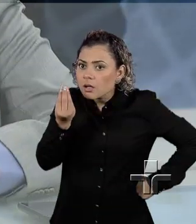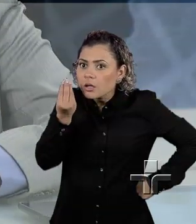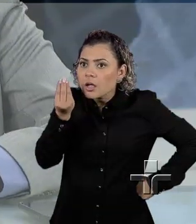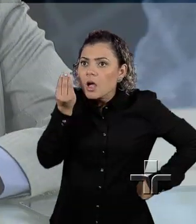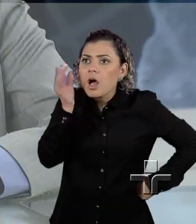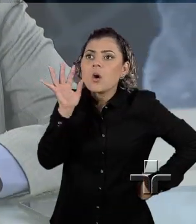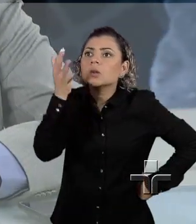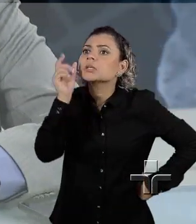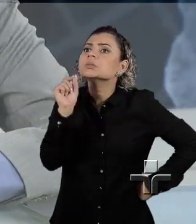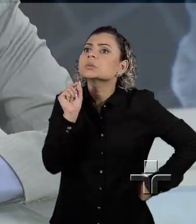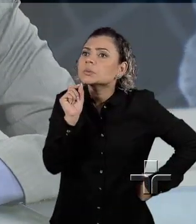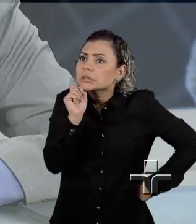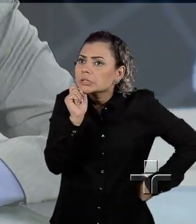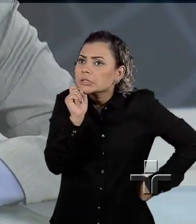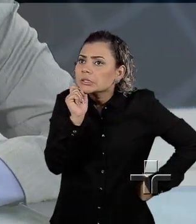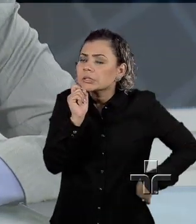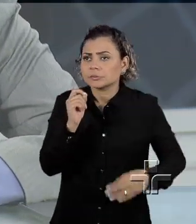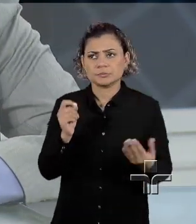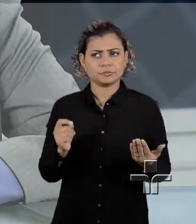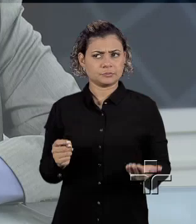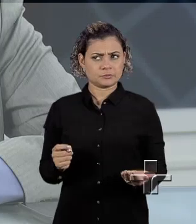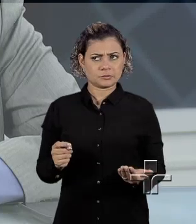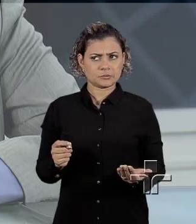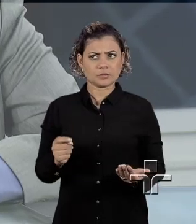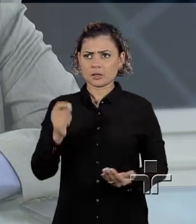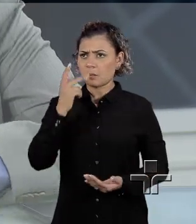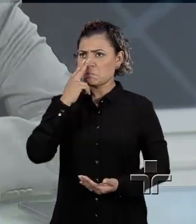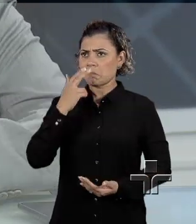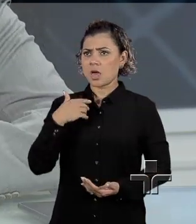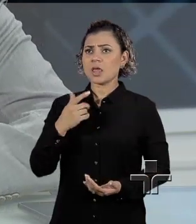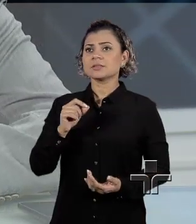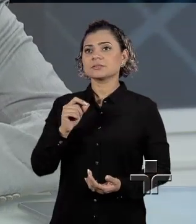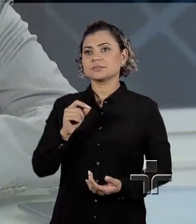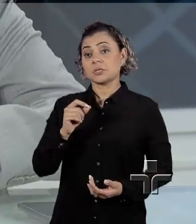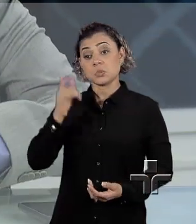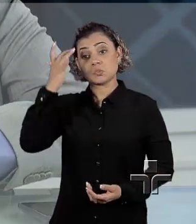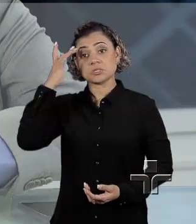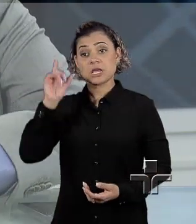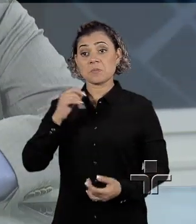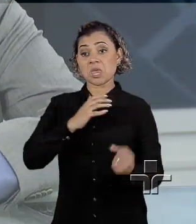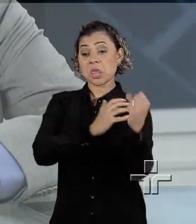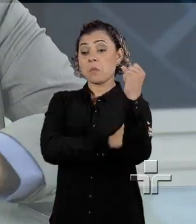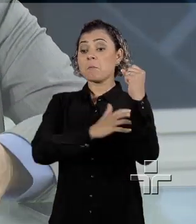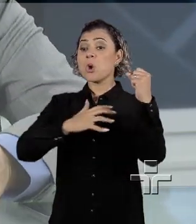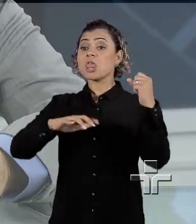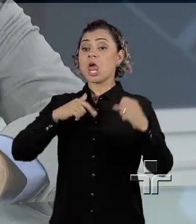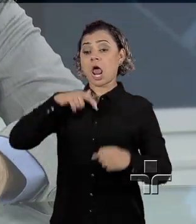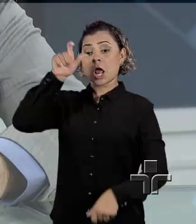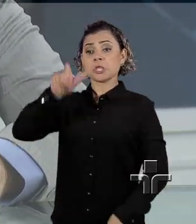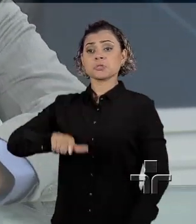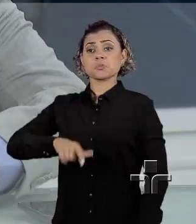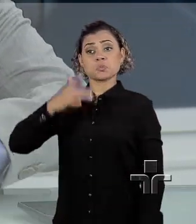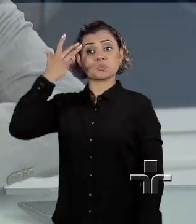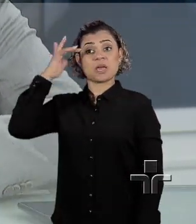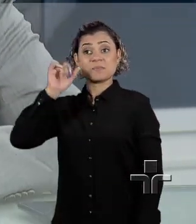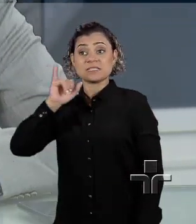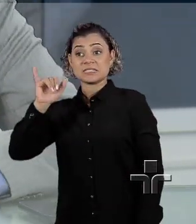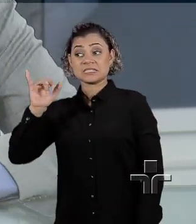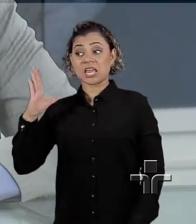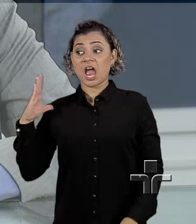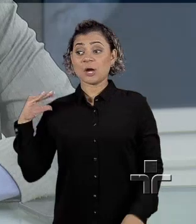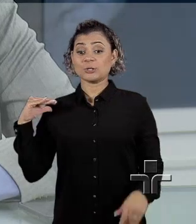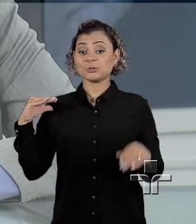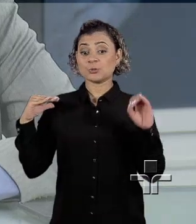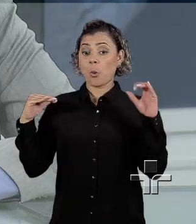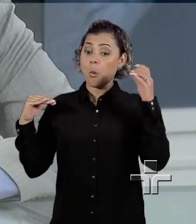aconteceu. Será que o senhor imponderável dos anjos, ou dos demônios, nos visita mais uma vez? E aí